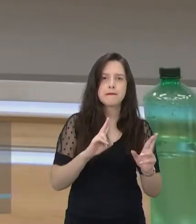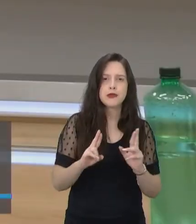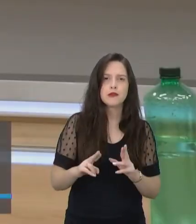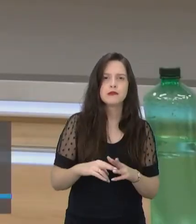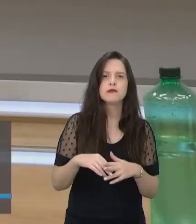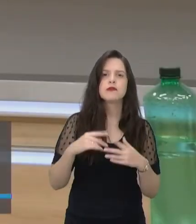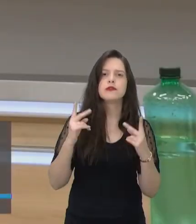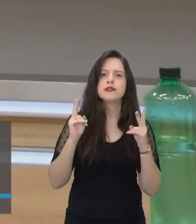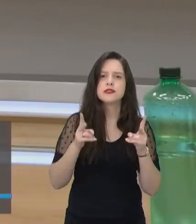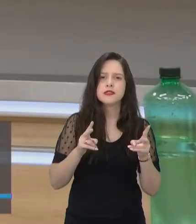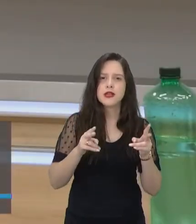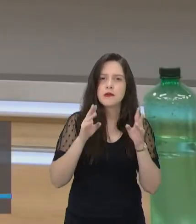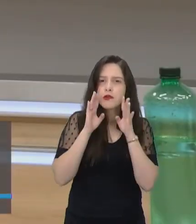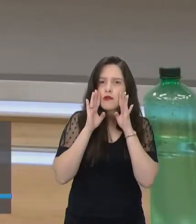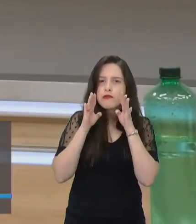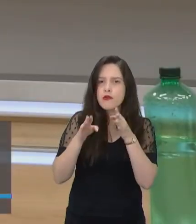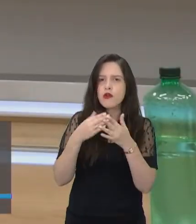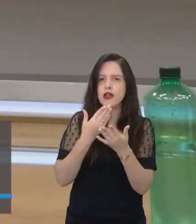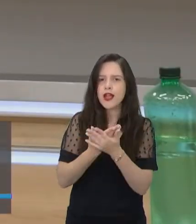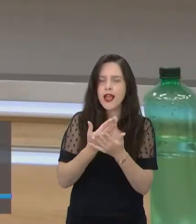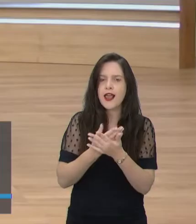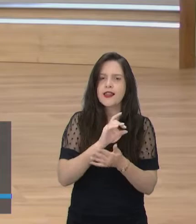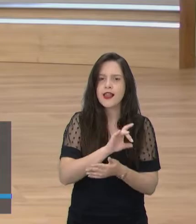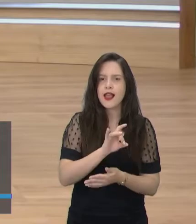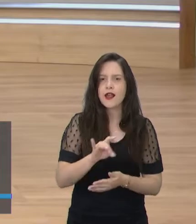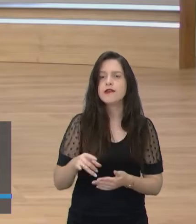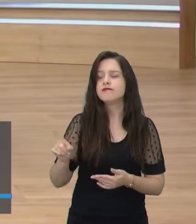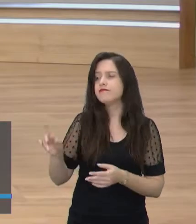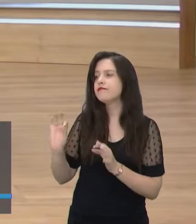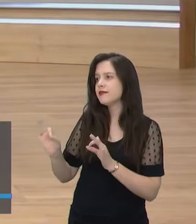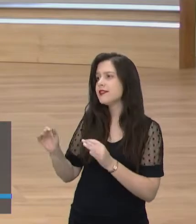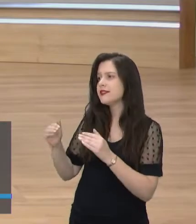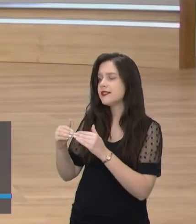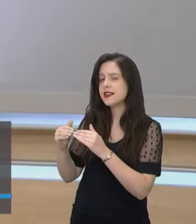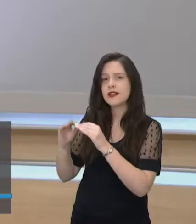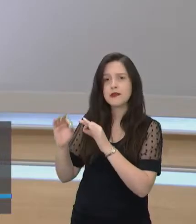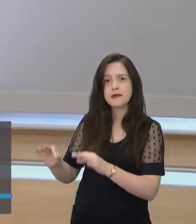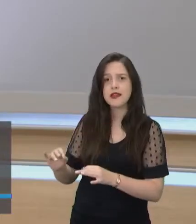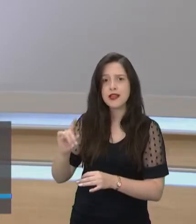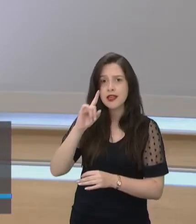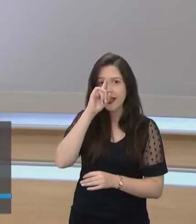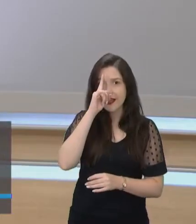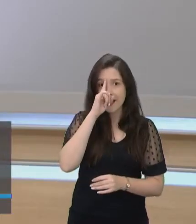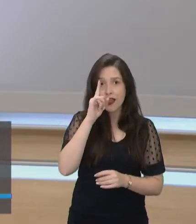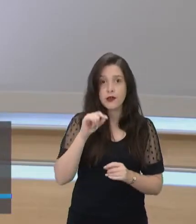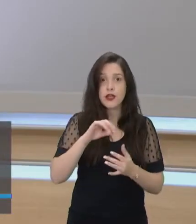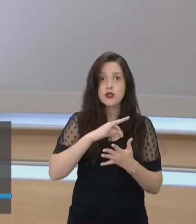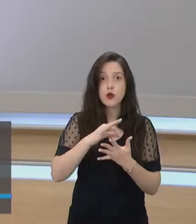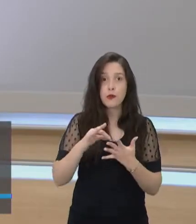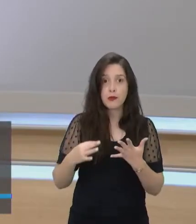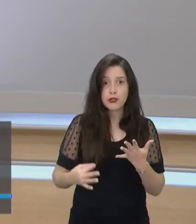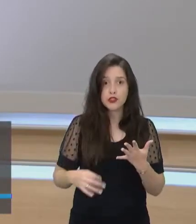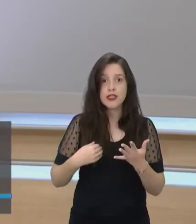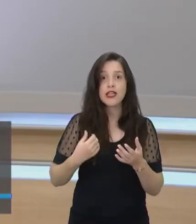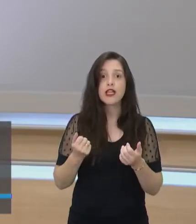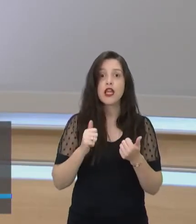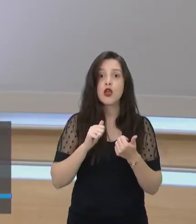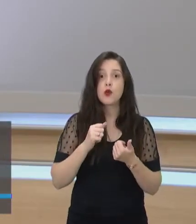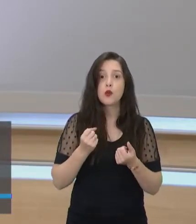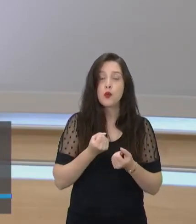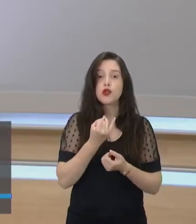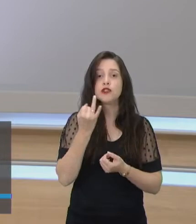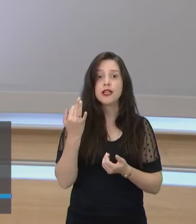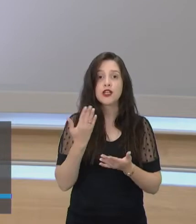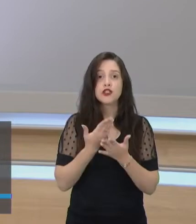sempre vai dar um foco maior em cada aula em alguma, né? Exato. A ideia, justamente, é que como a gente tem aí uma quantidade maior de